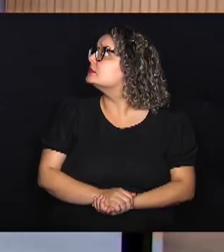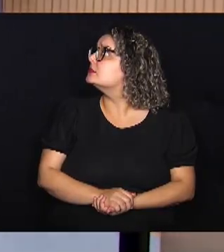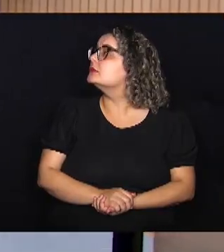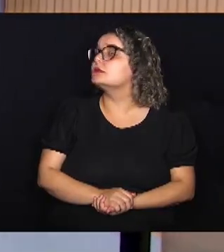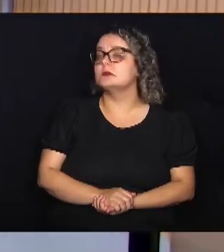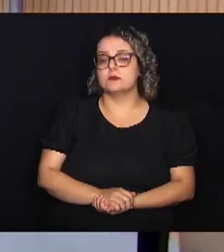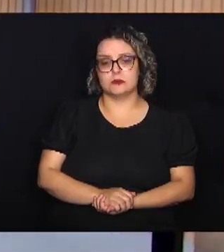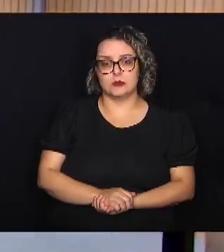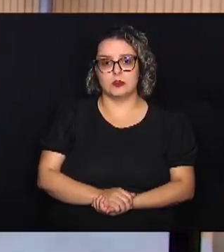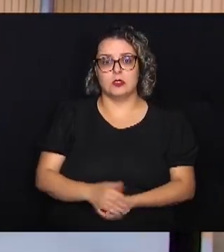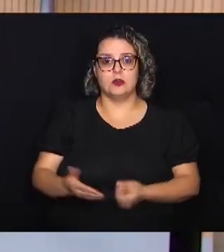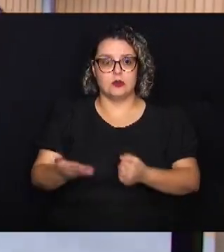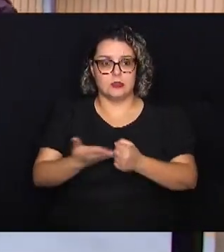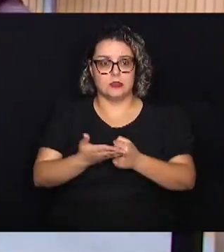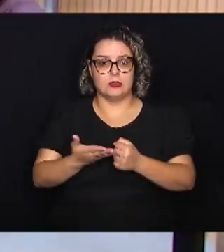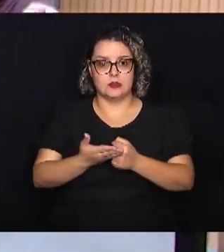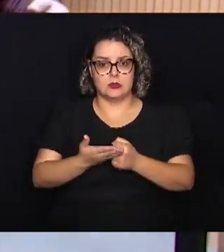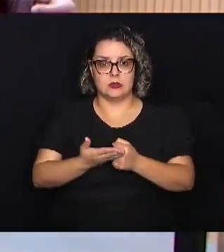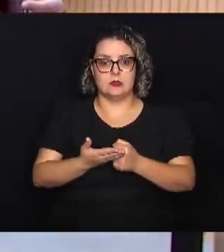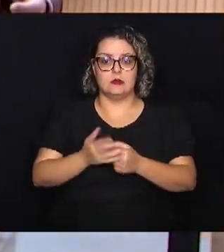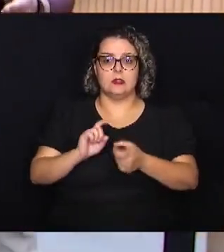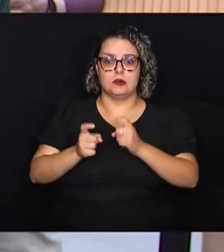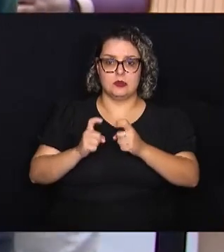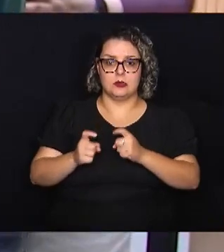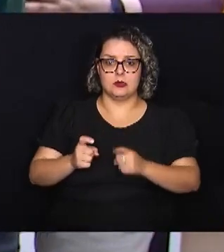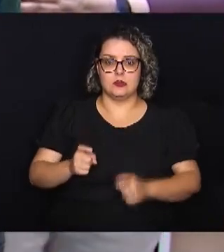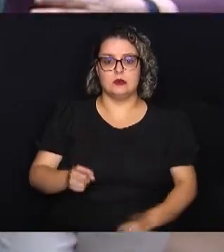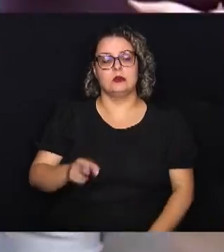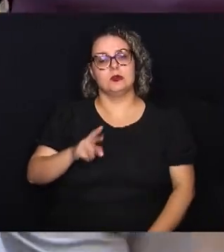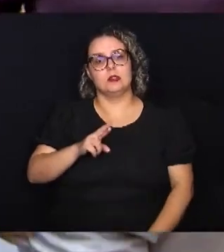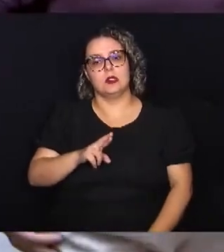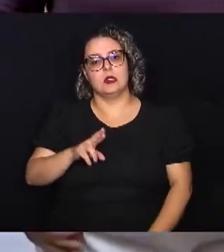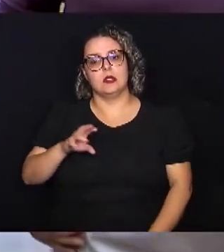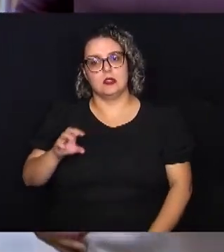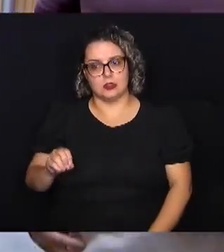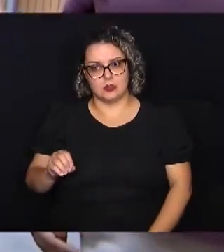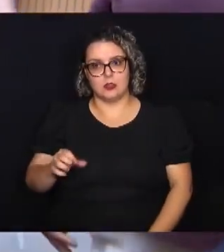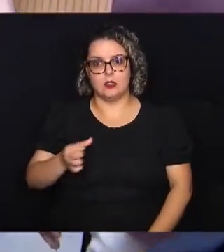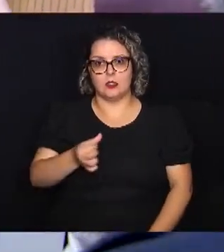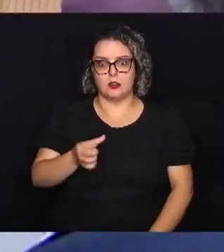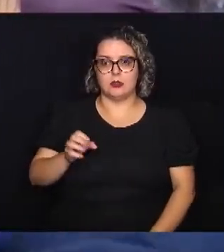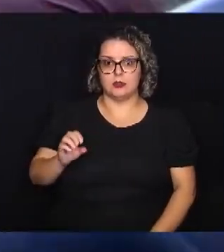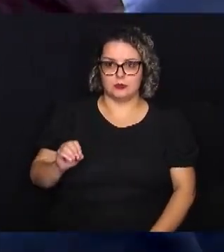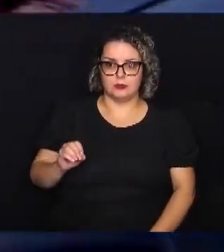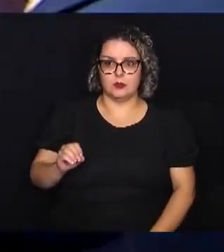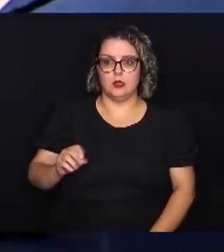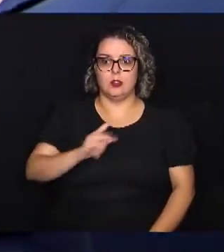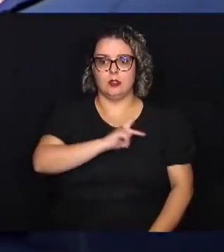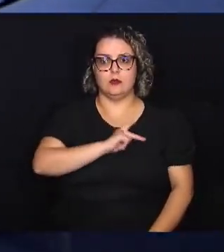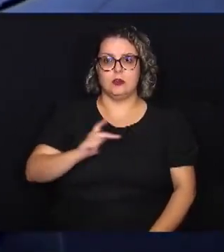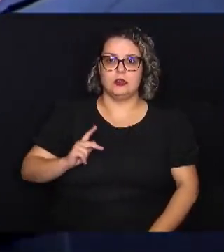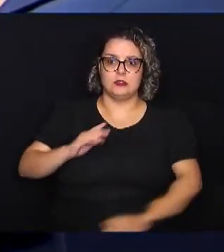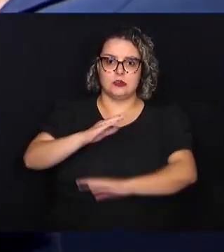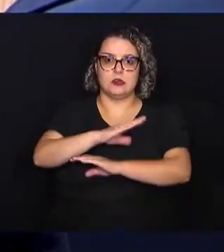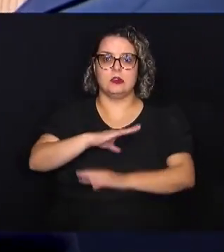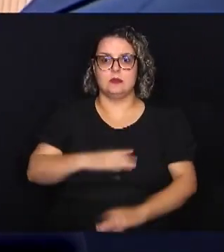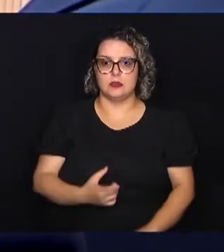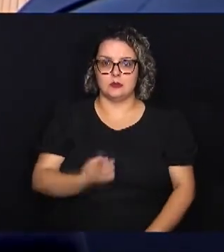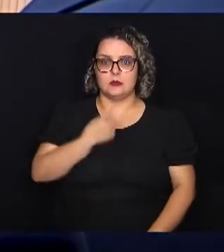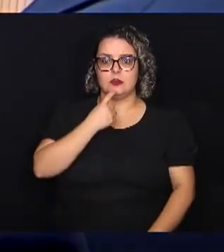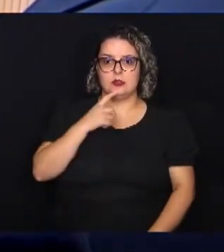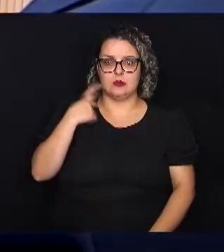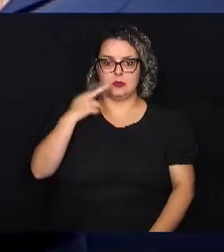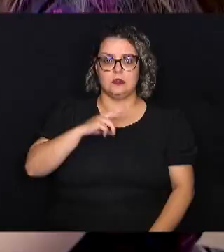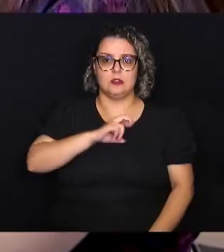Durante o intervalo regimental da 61ª reunião ordinária, o presidente da Câmara Municipal de Campinas, Luiz